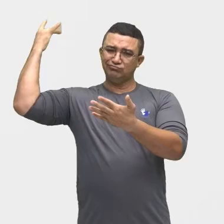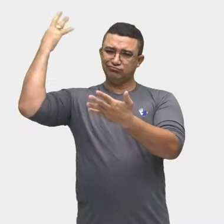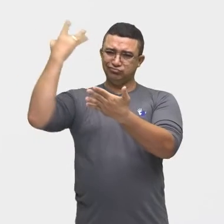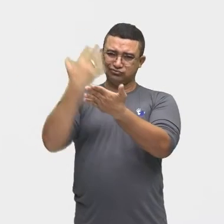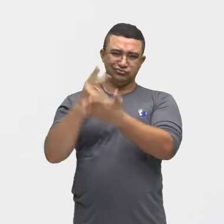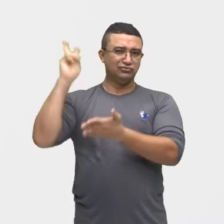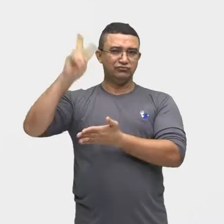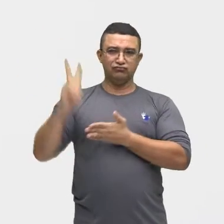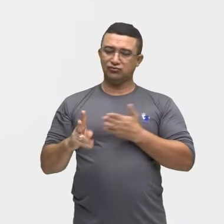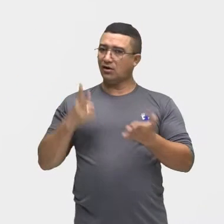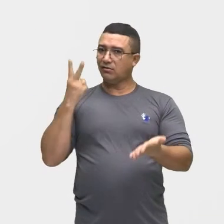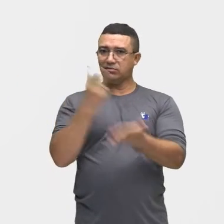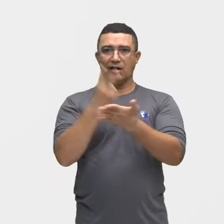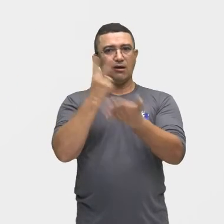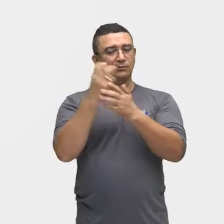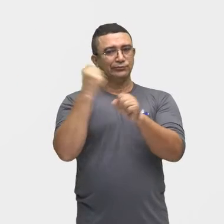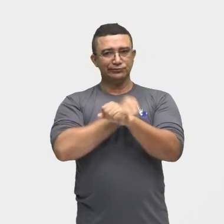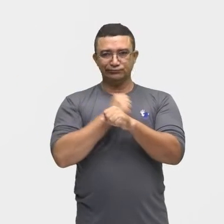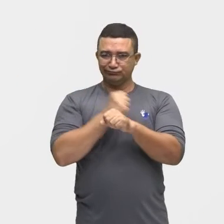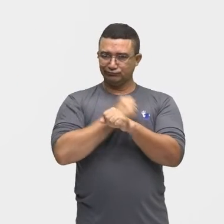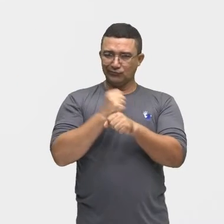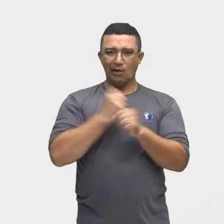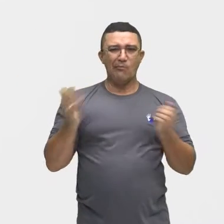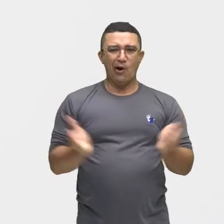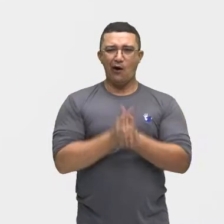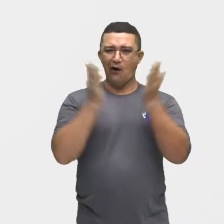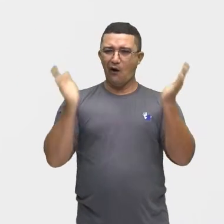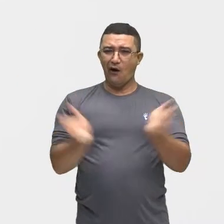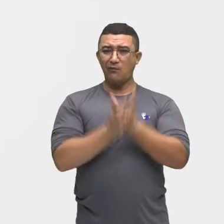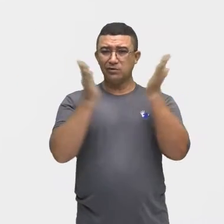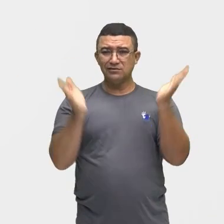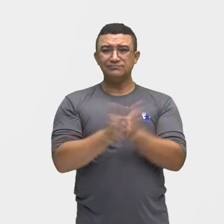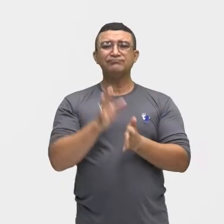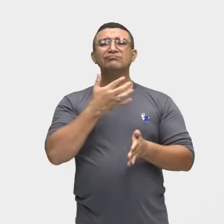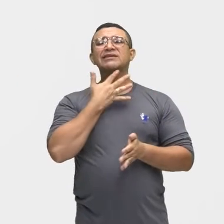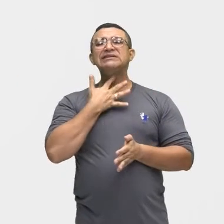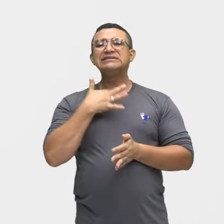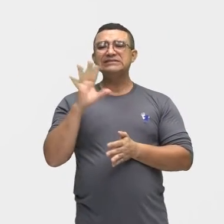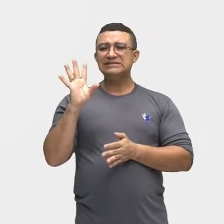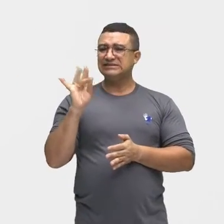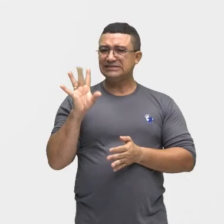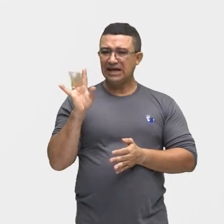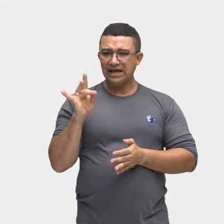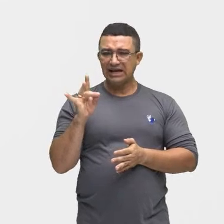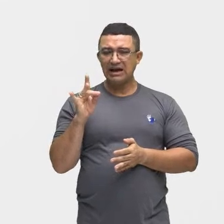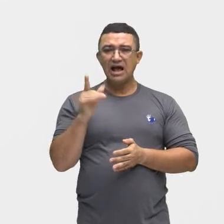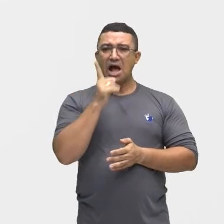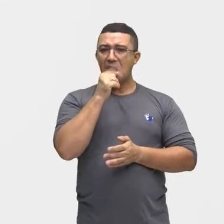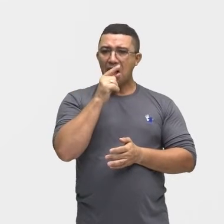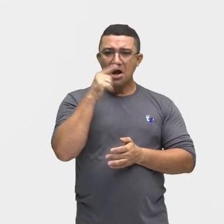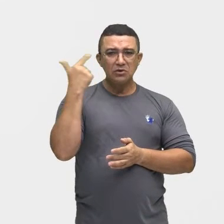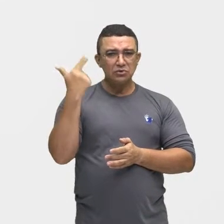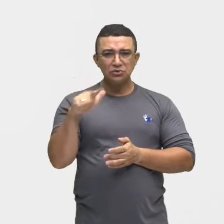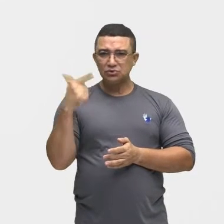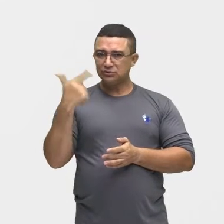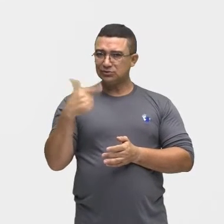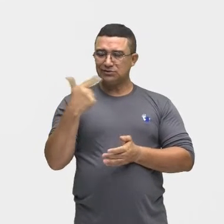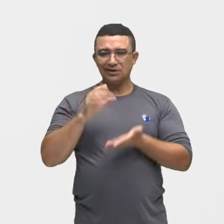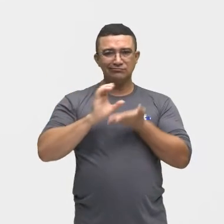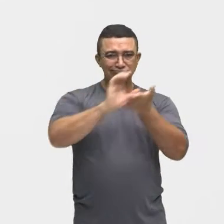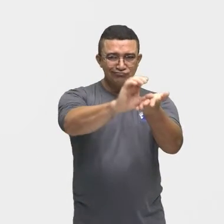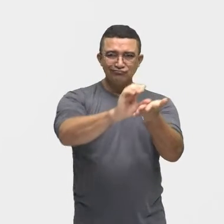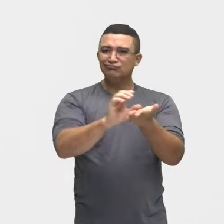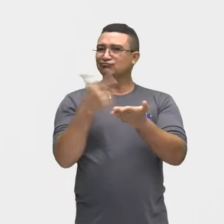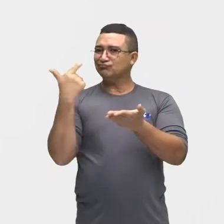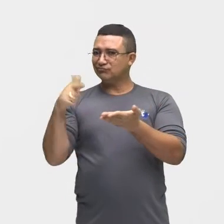aí de muitos anos, a pobreza, a seca na região, entre outras questões, né, os investimentos que não